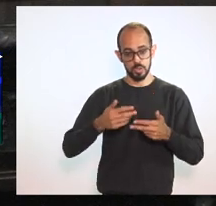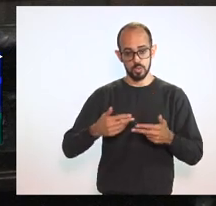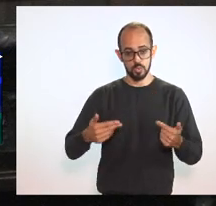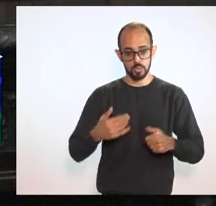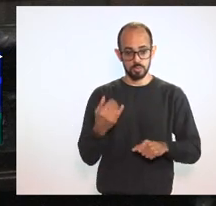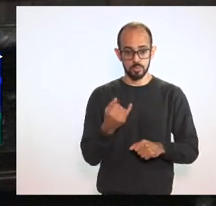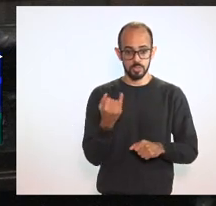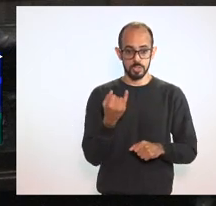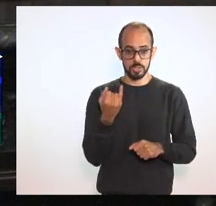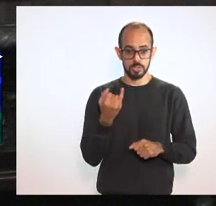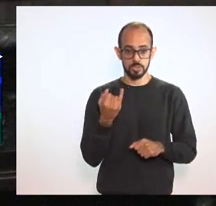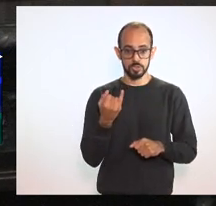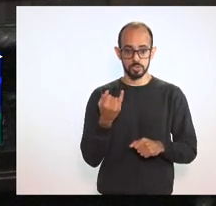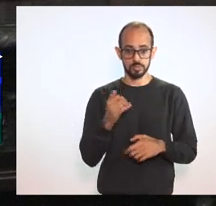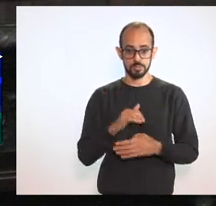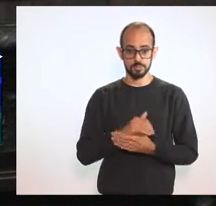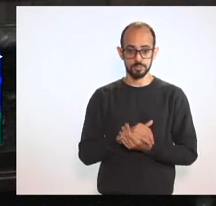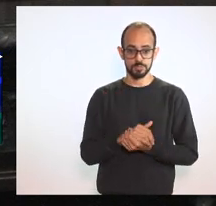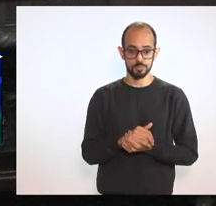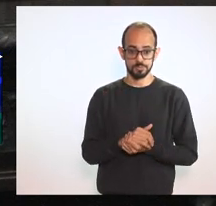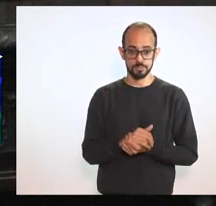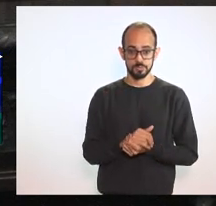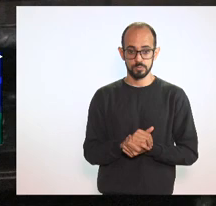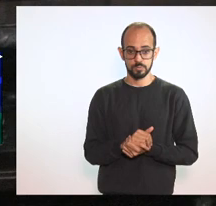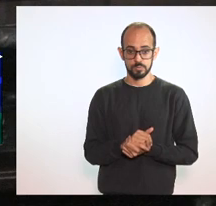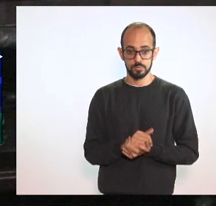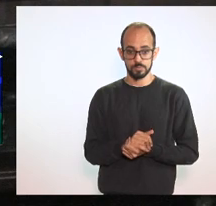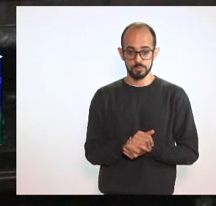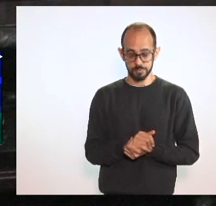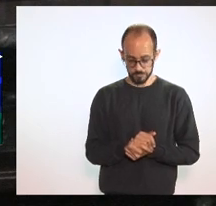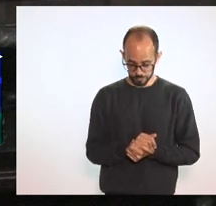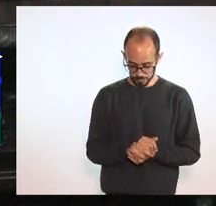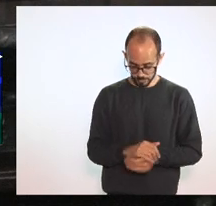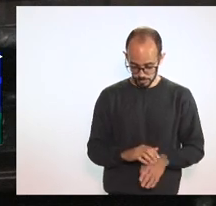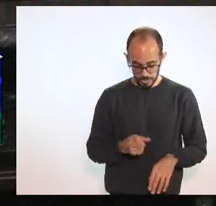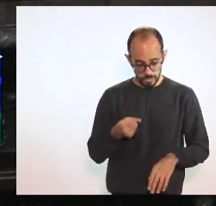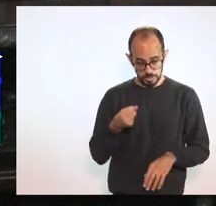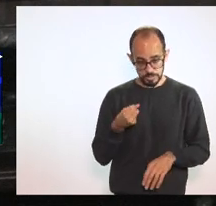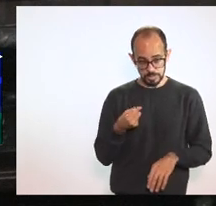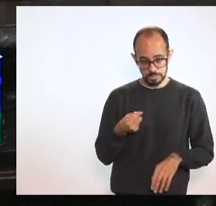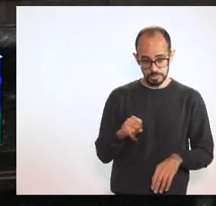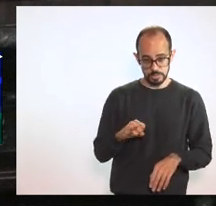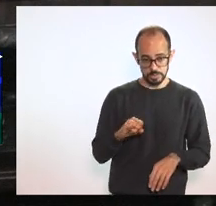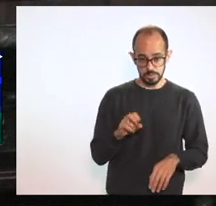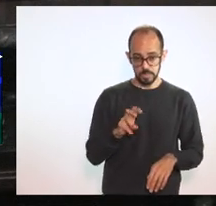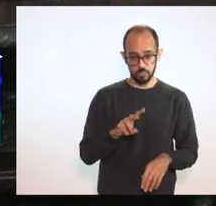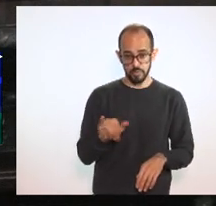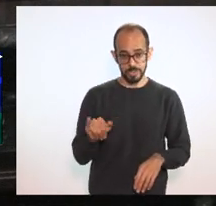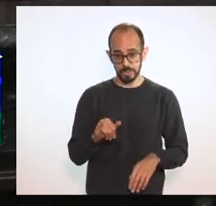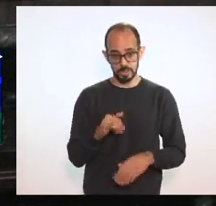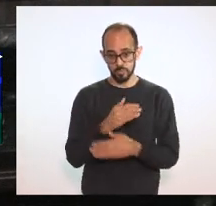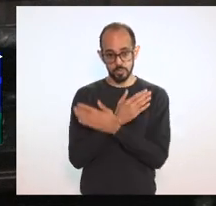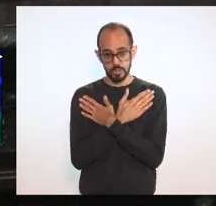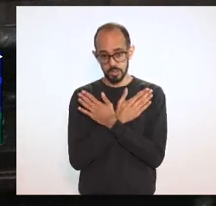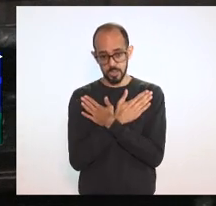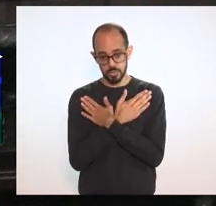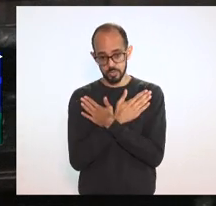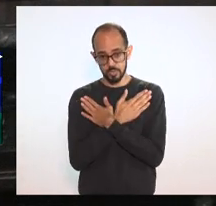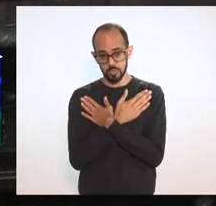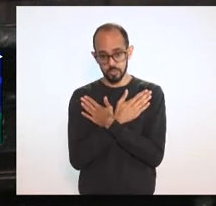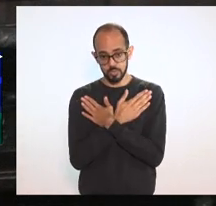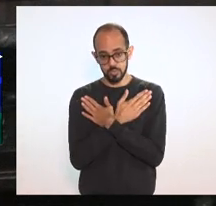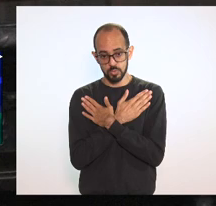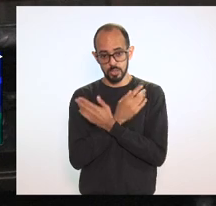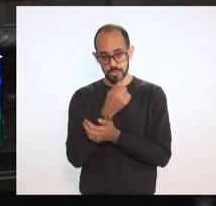importante outro aspecto que me parece importante hora senão vai ter a ideia de feriado que a nossa defesa que